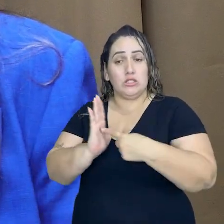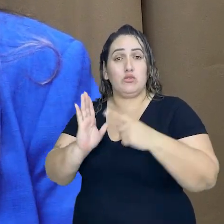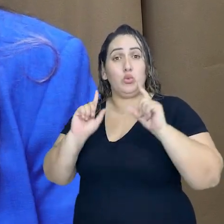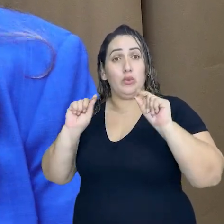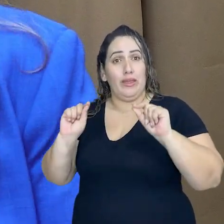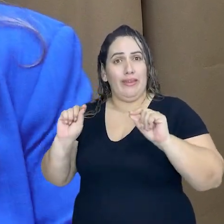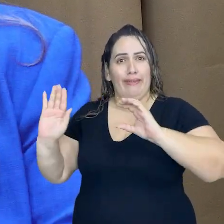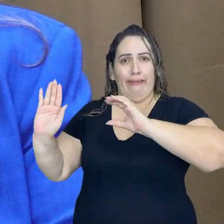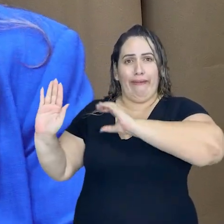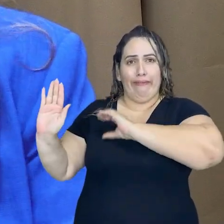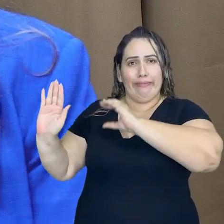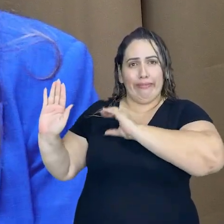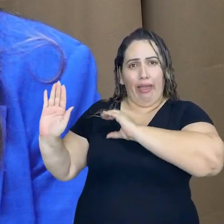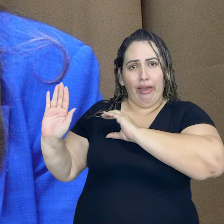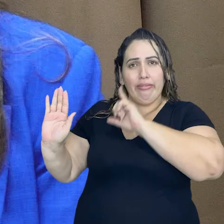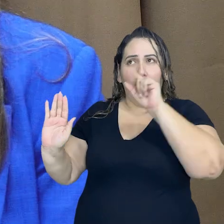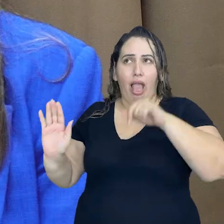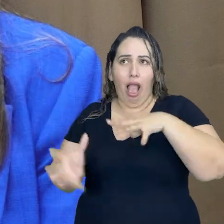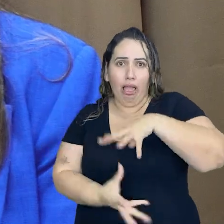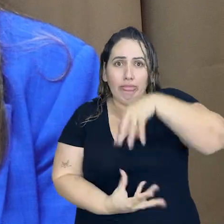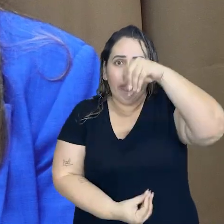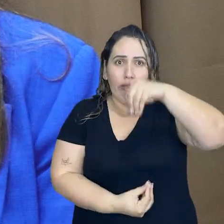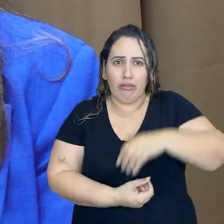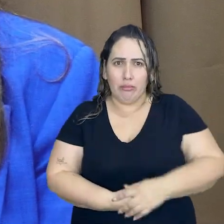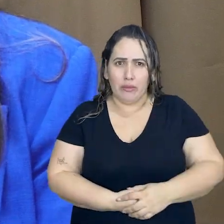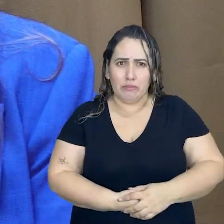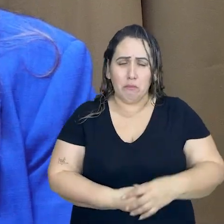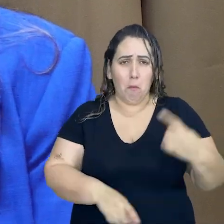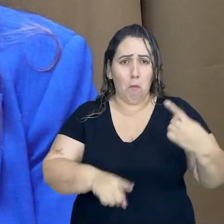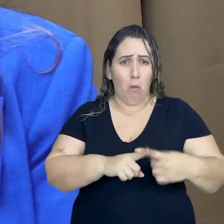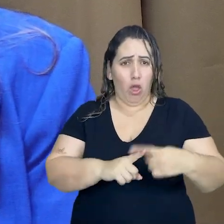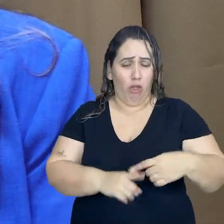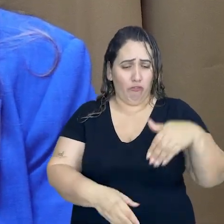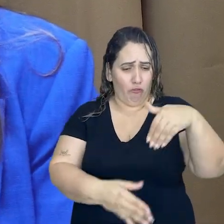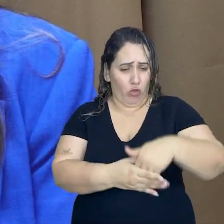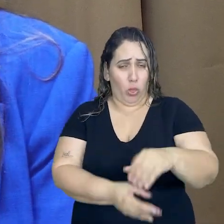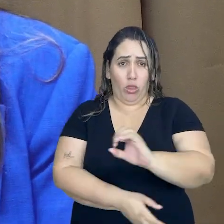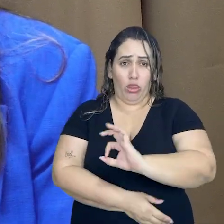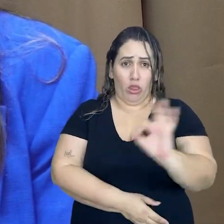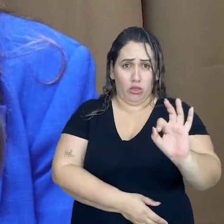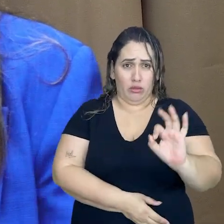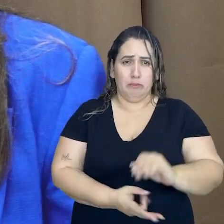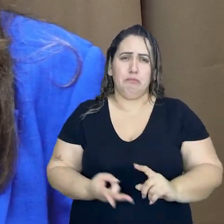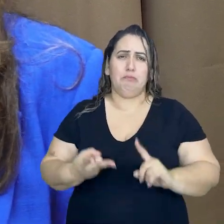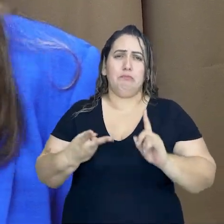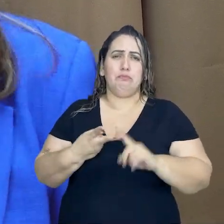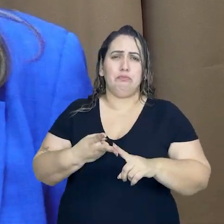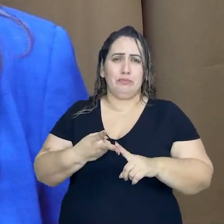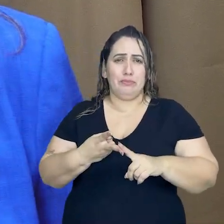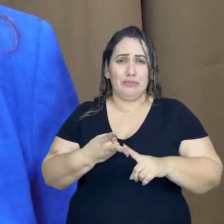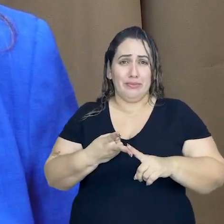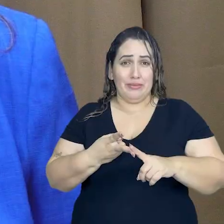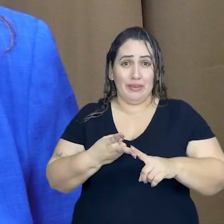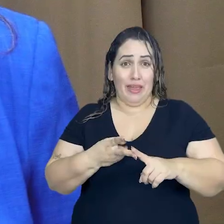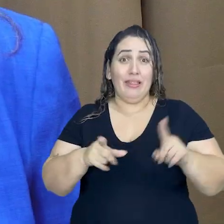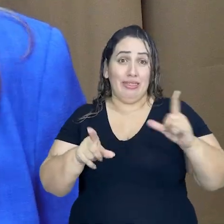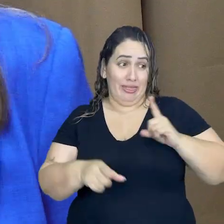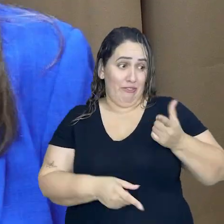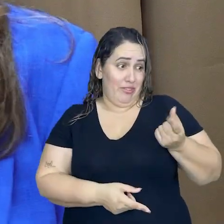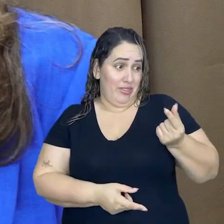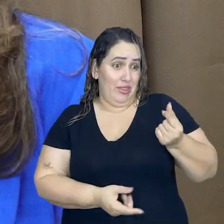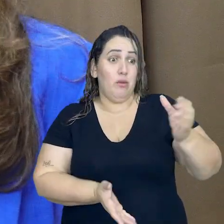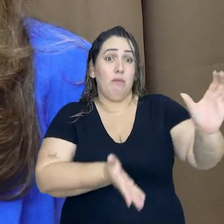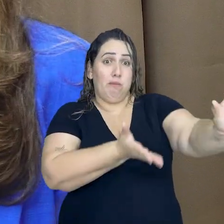né, porque a candidata tinha 0 votação. Nem dela mesma. E tinha recebido uma bolada de dinheiro.